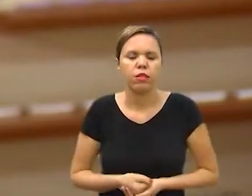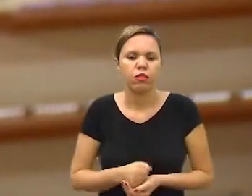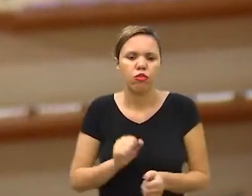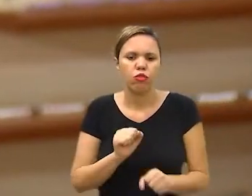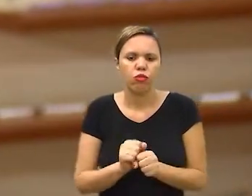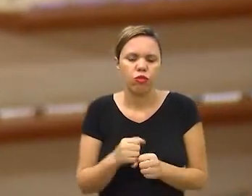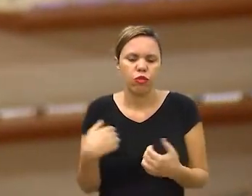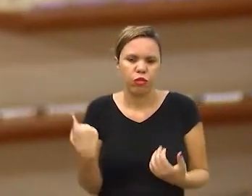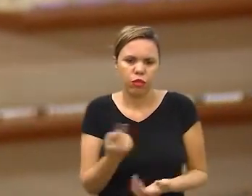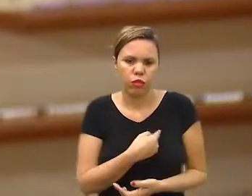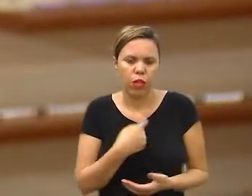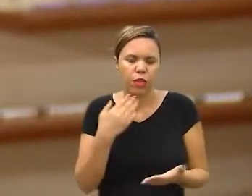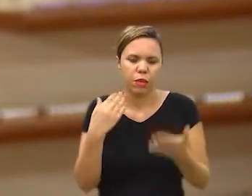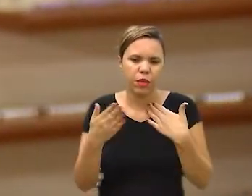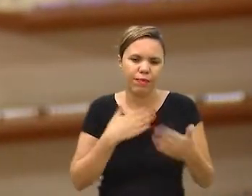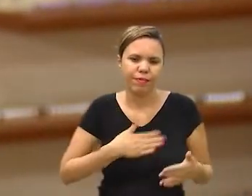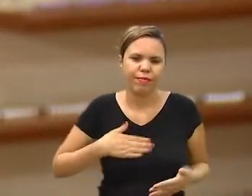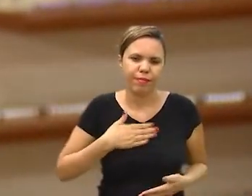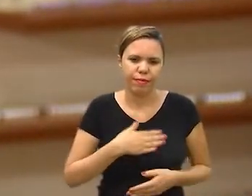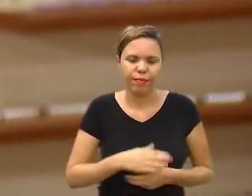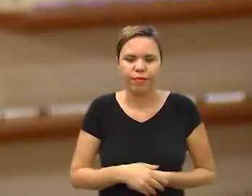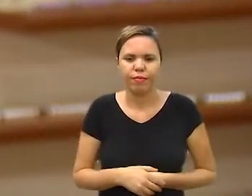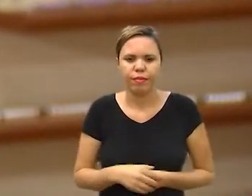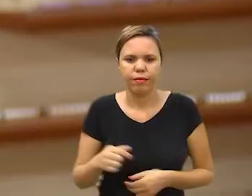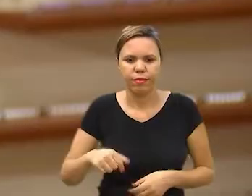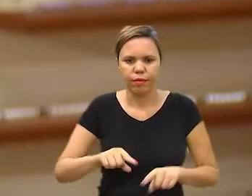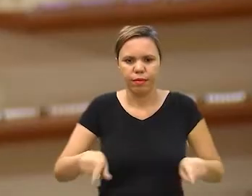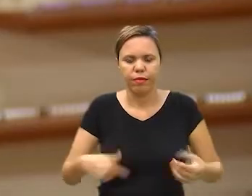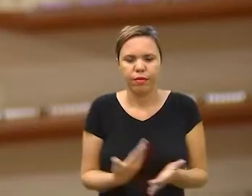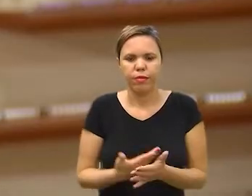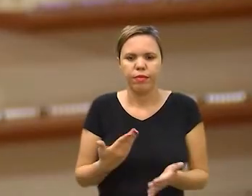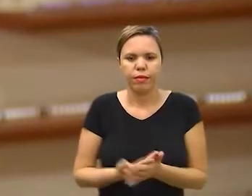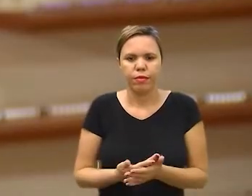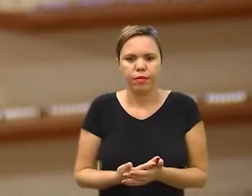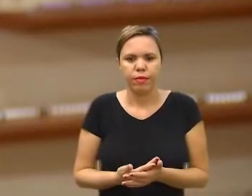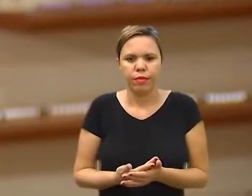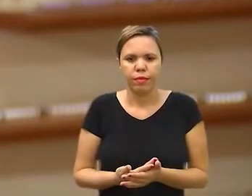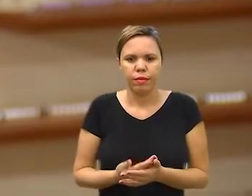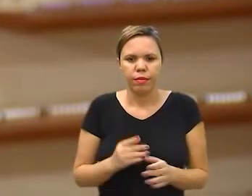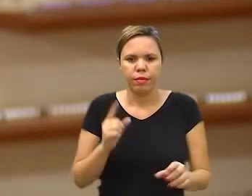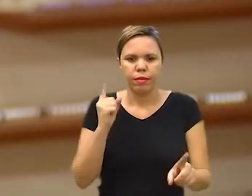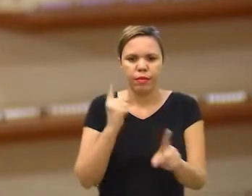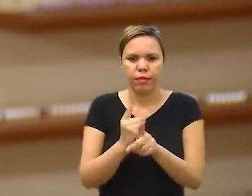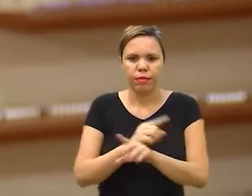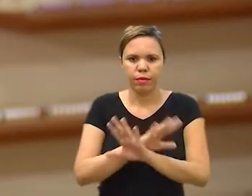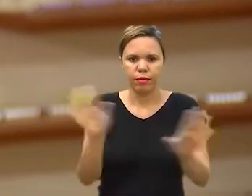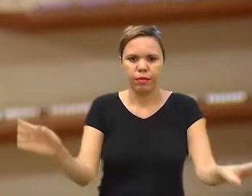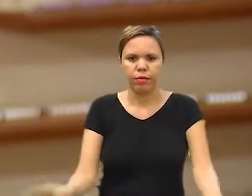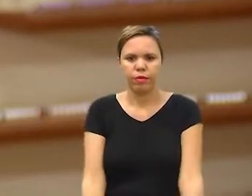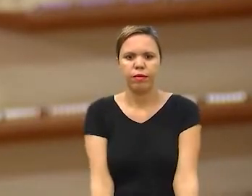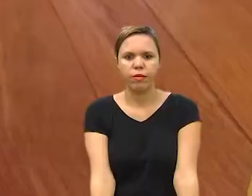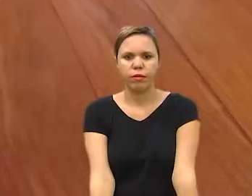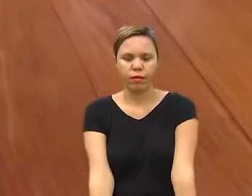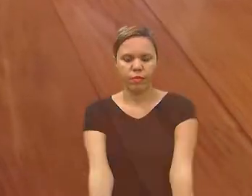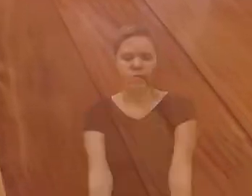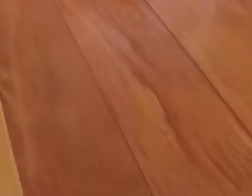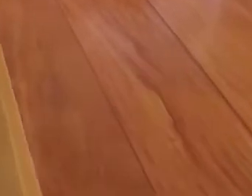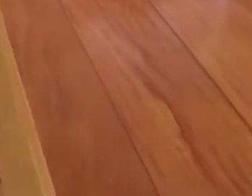ficou aqui com a gente nesse bate-papo gostoso aqui no Sala de Aula. Até nosso próximo encontro. Tchau.